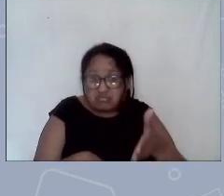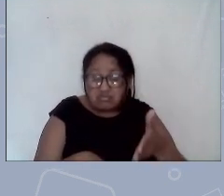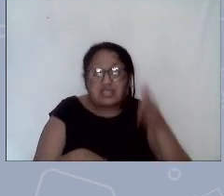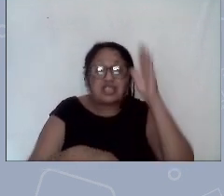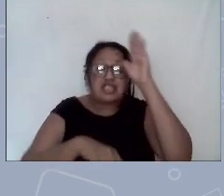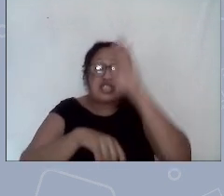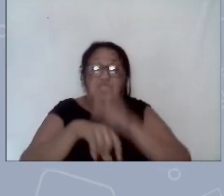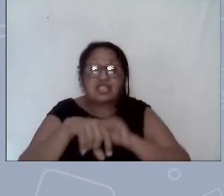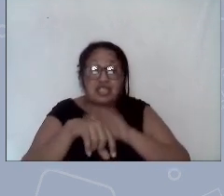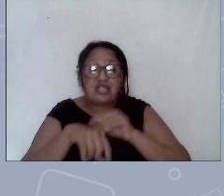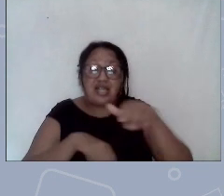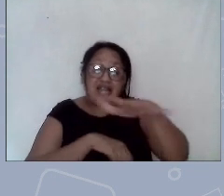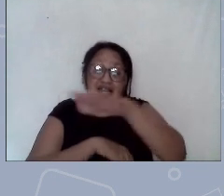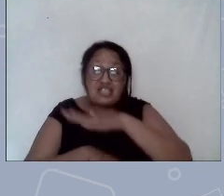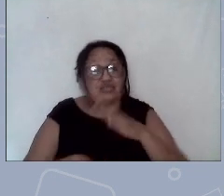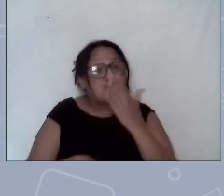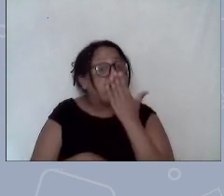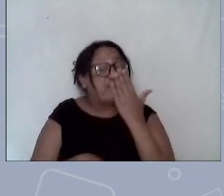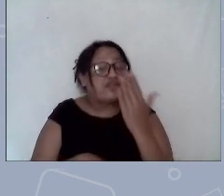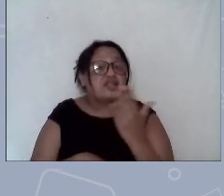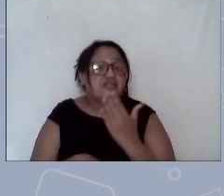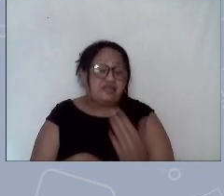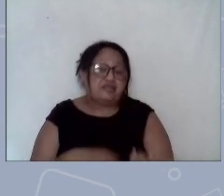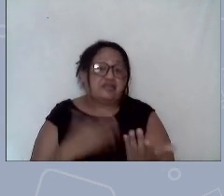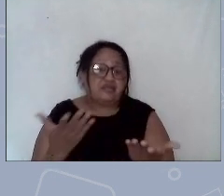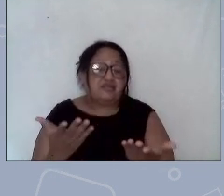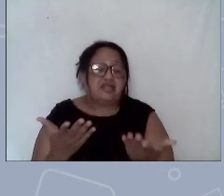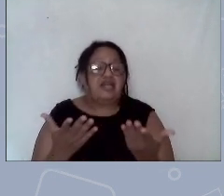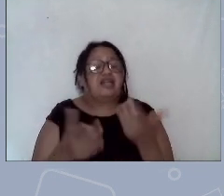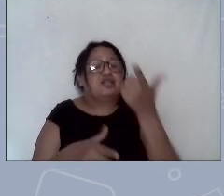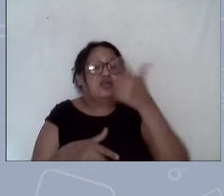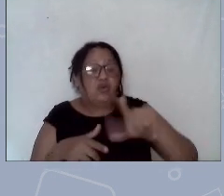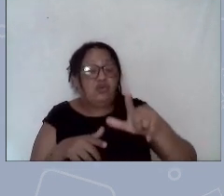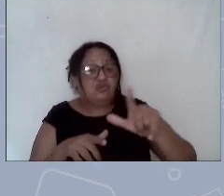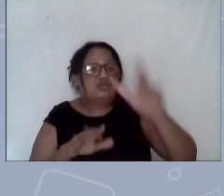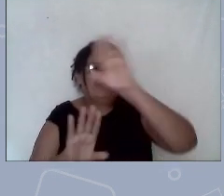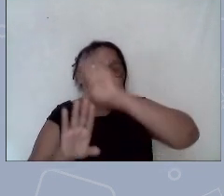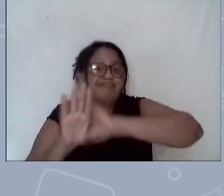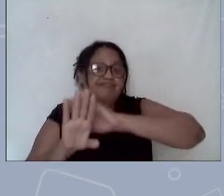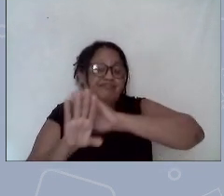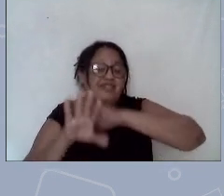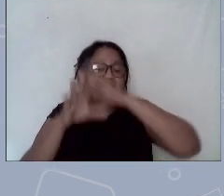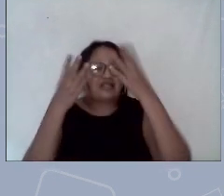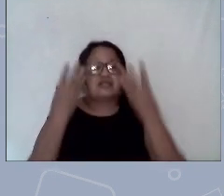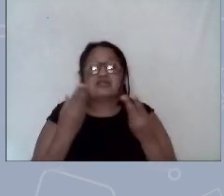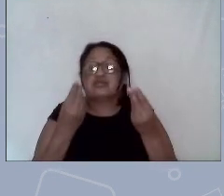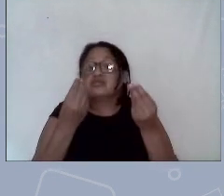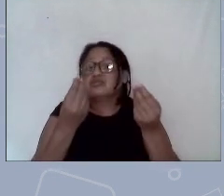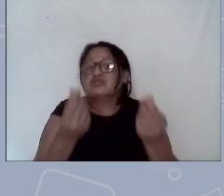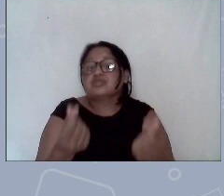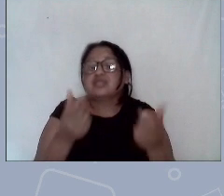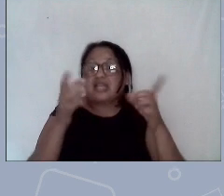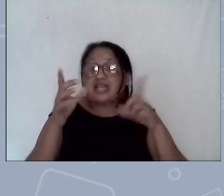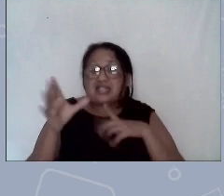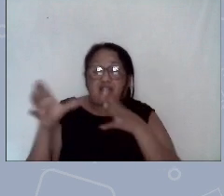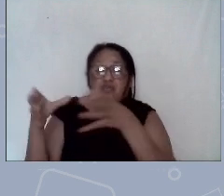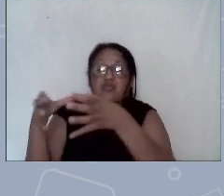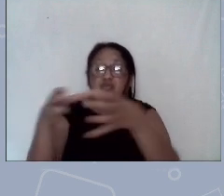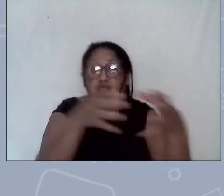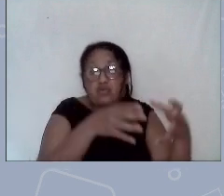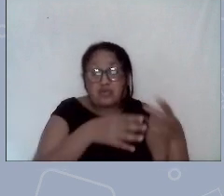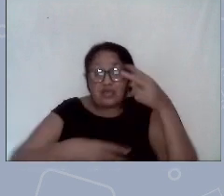chamada de região de frente e uma face chamada de reverso em que é bastante suave e que tem um conjunto de outros elementos